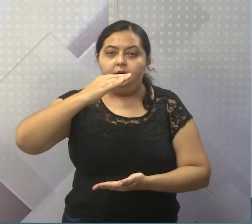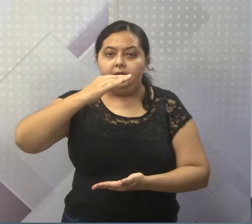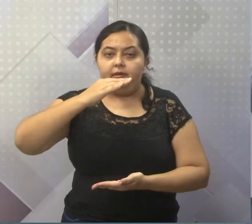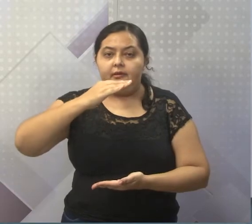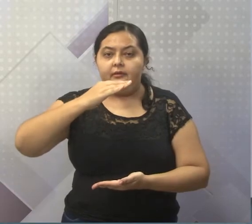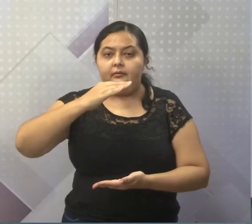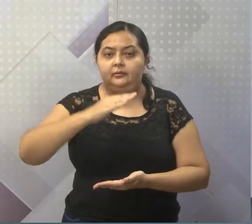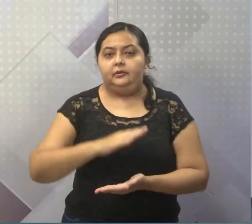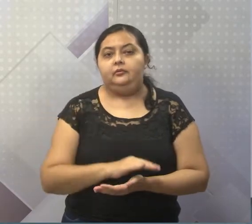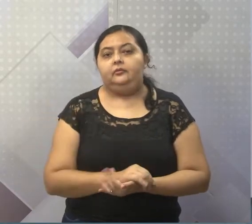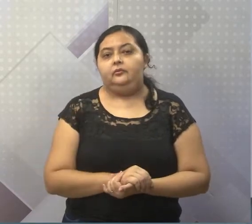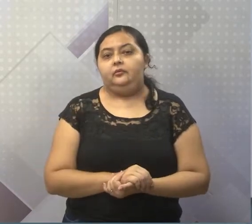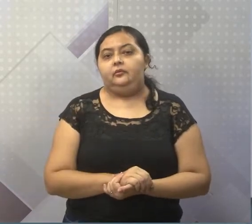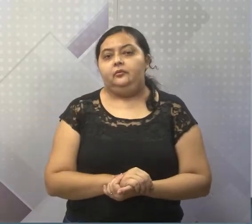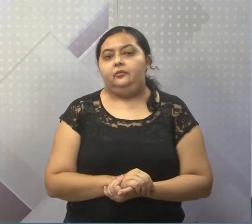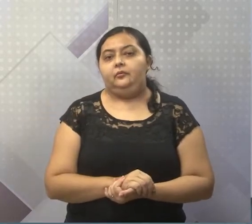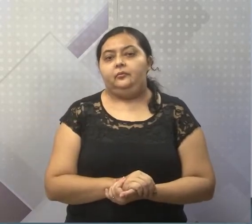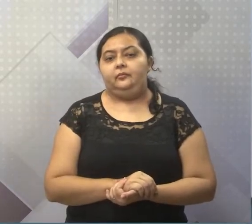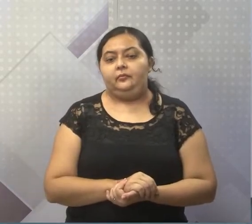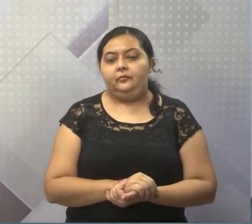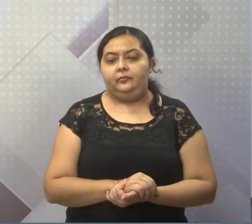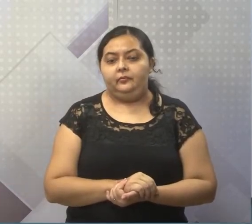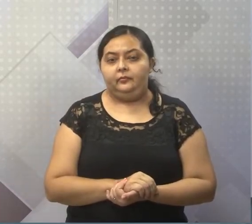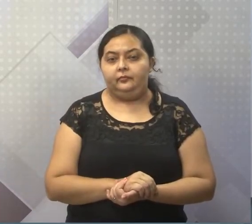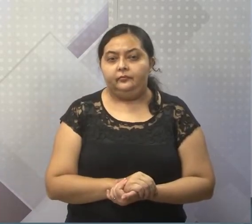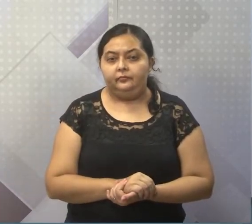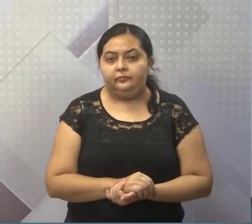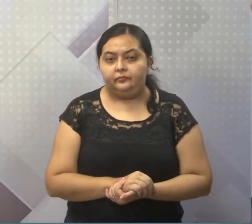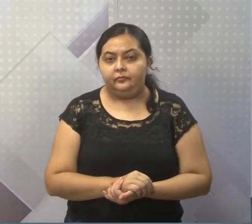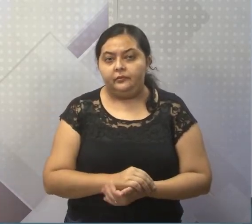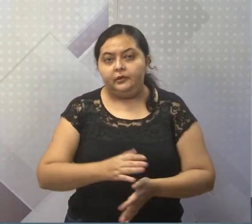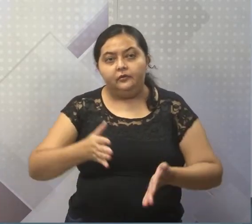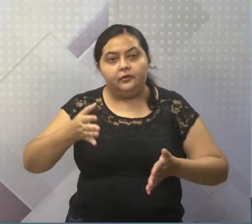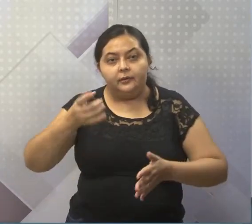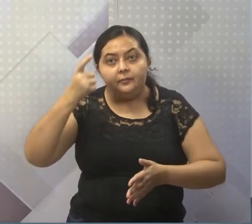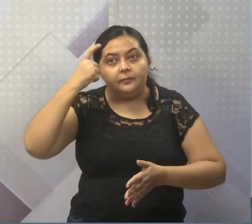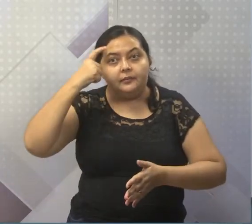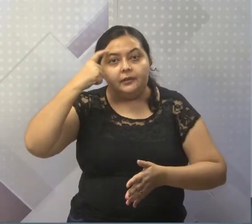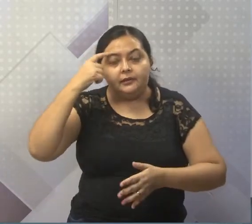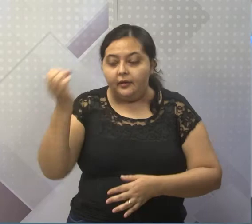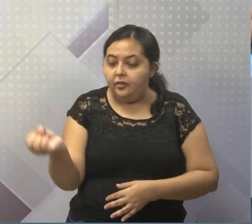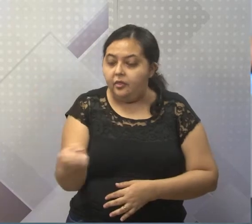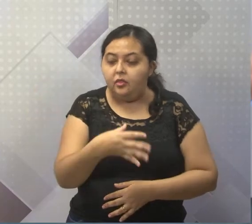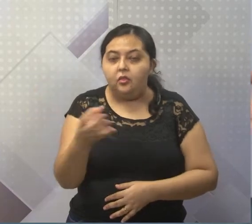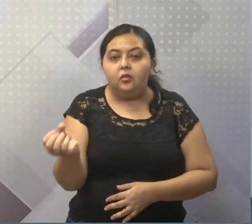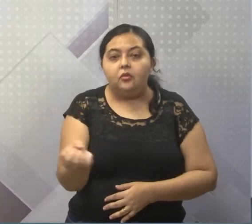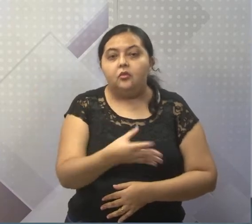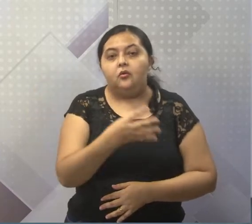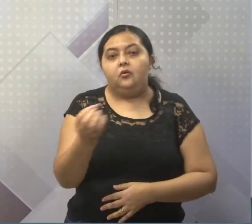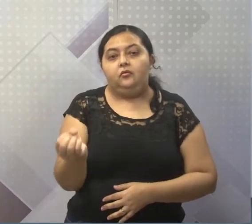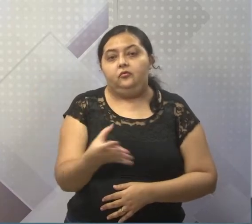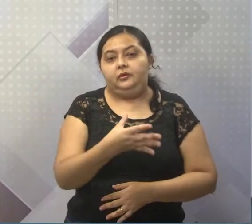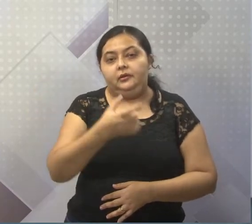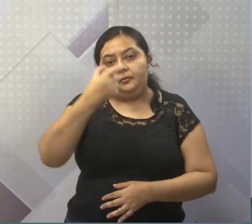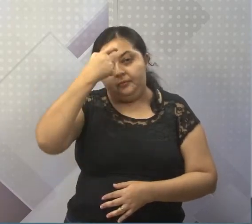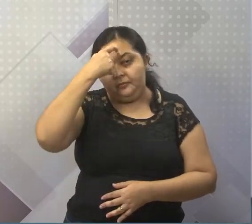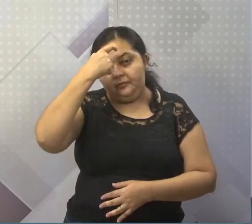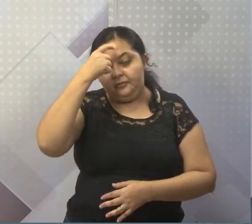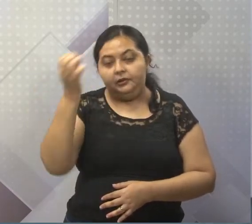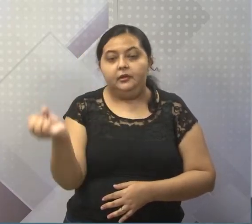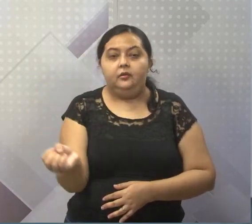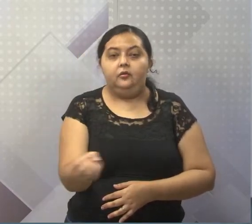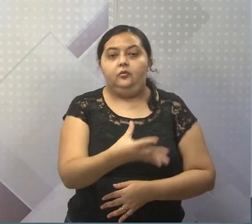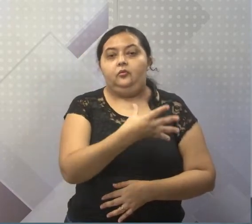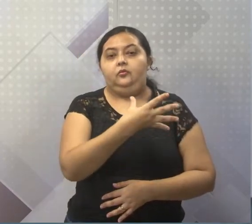ele vem justamente para que você Renascença né Tem uma nova ideia Renascer surgir